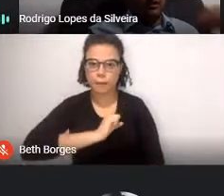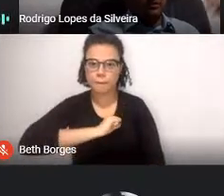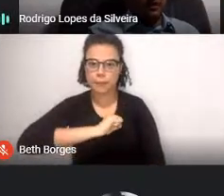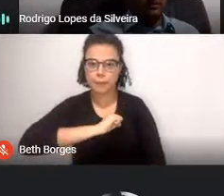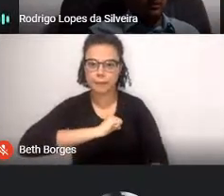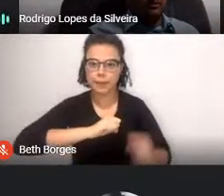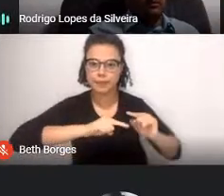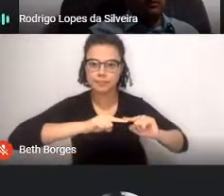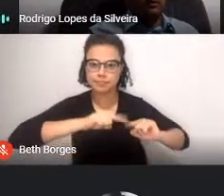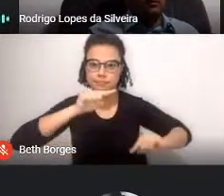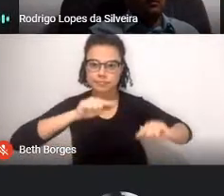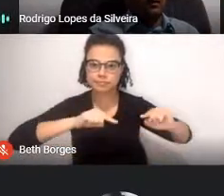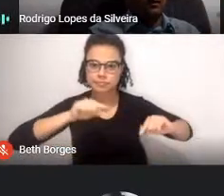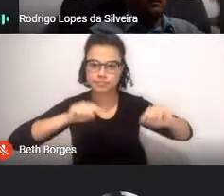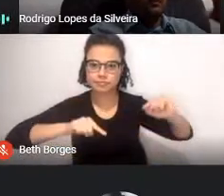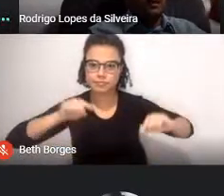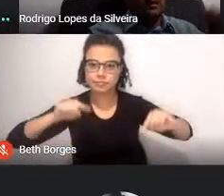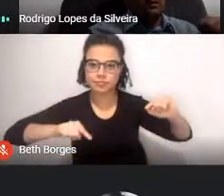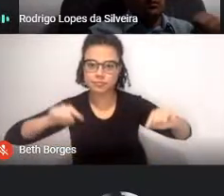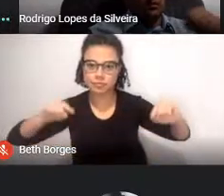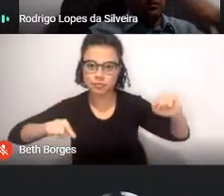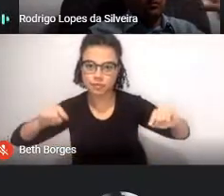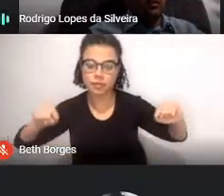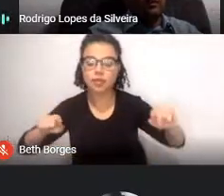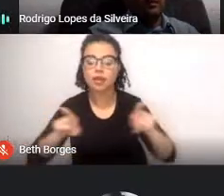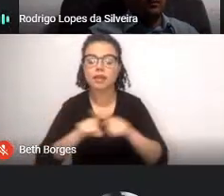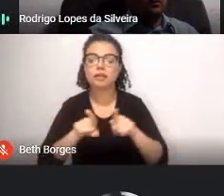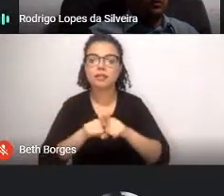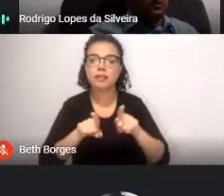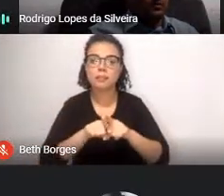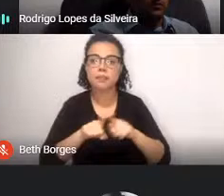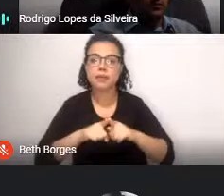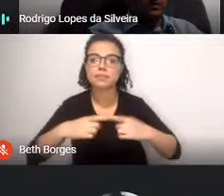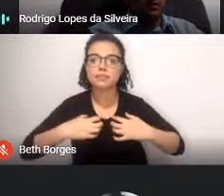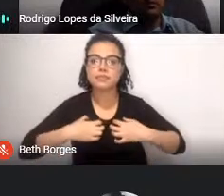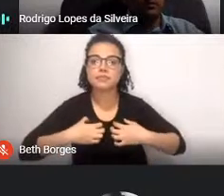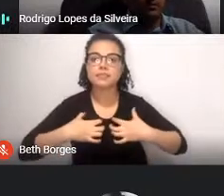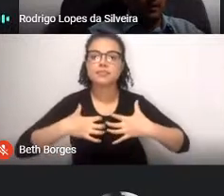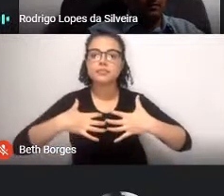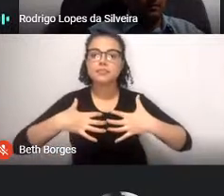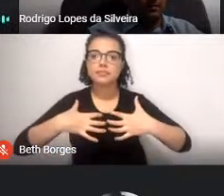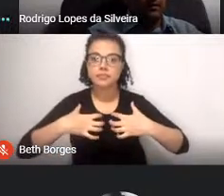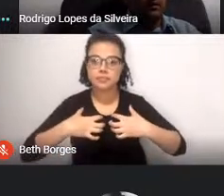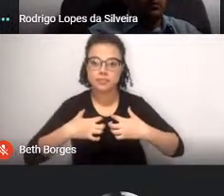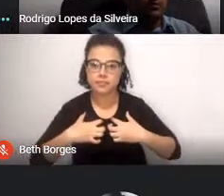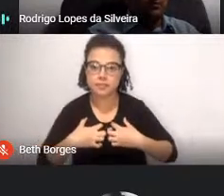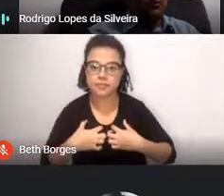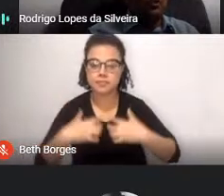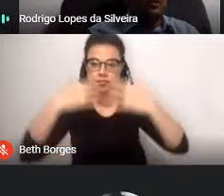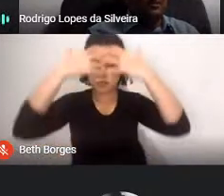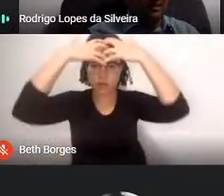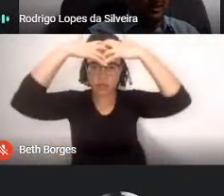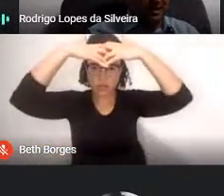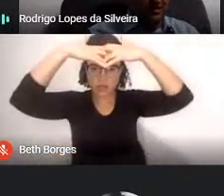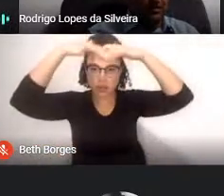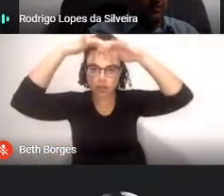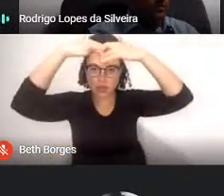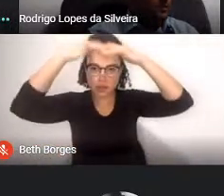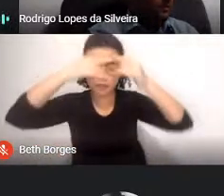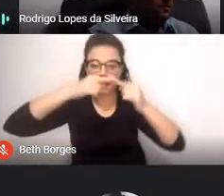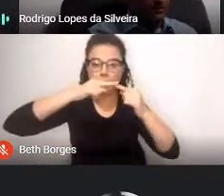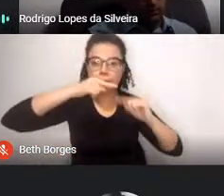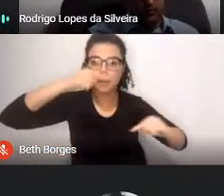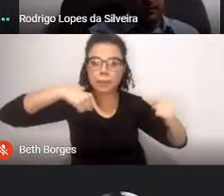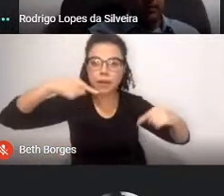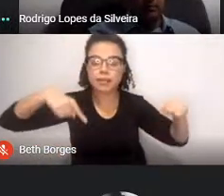parte cardiorrespiratória, nós conseguimos ver aí o nível de excitação do sistema nervoso central, em outras palavras, o nível de ansiedade que a